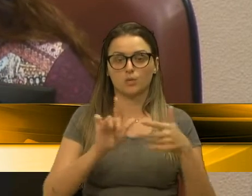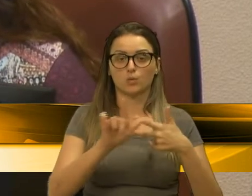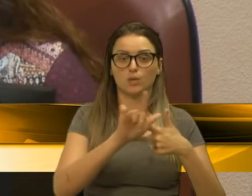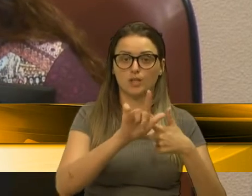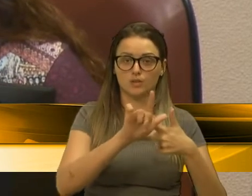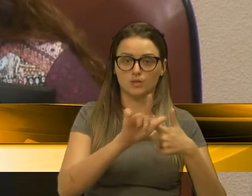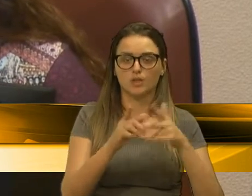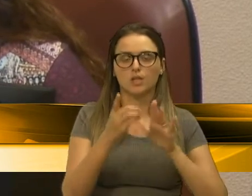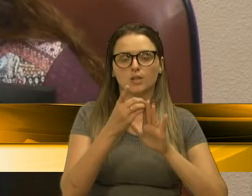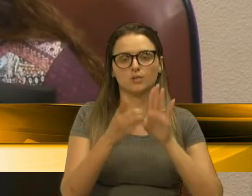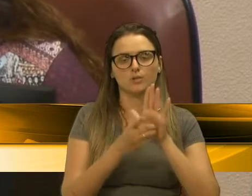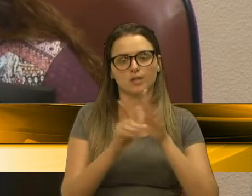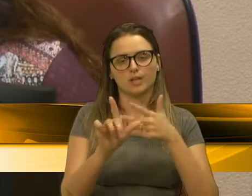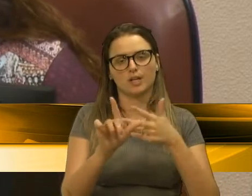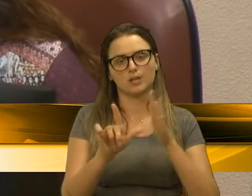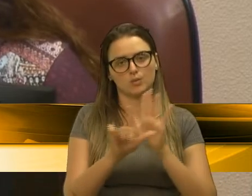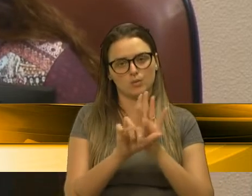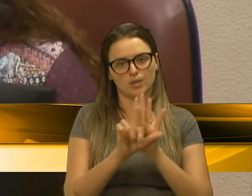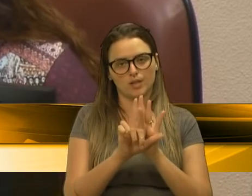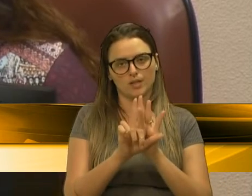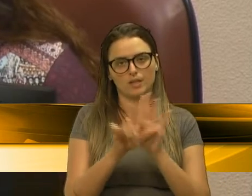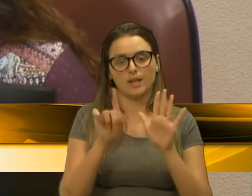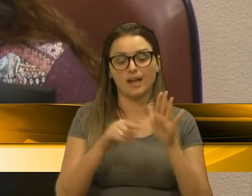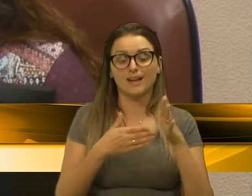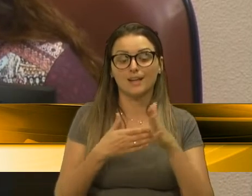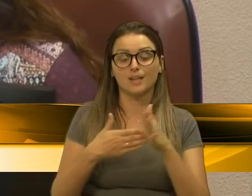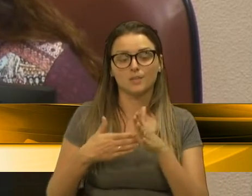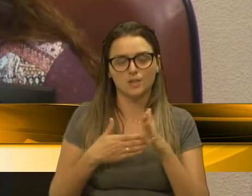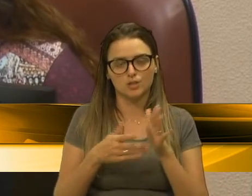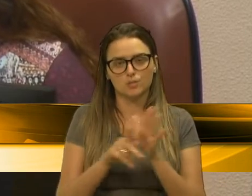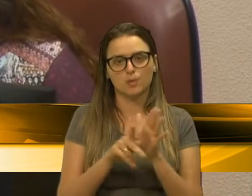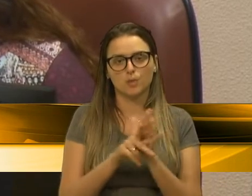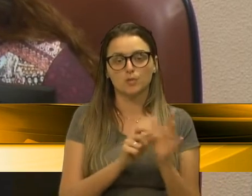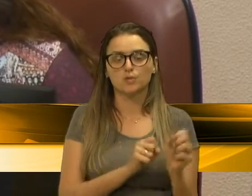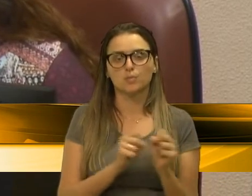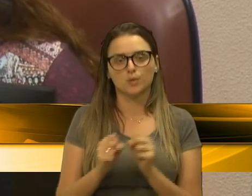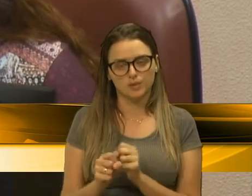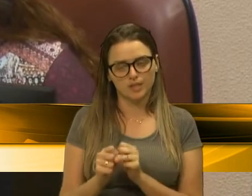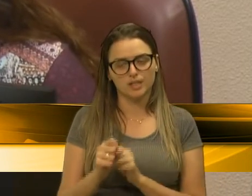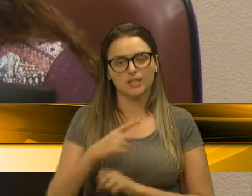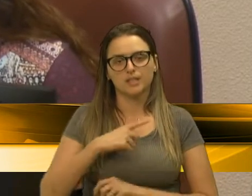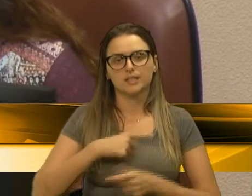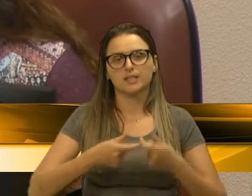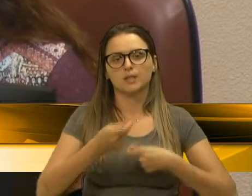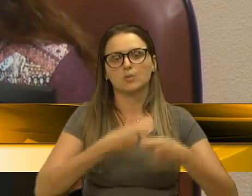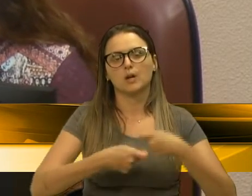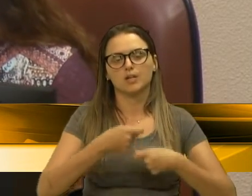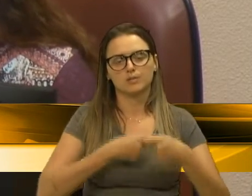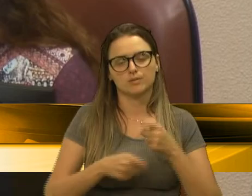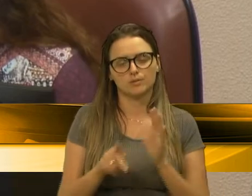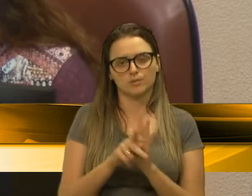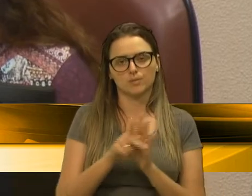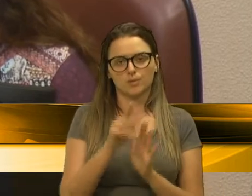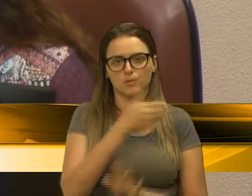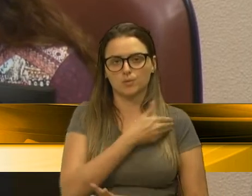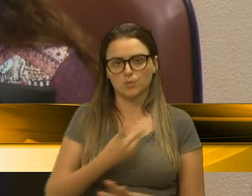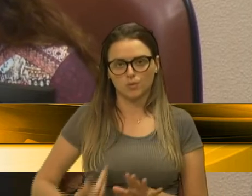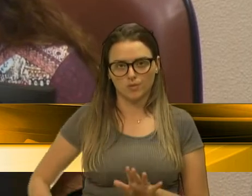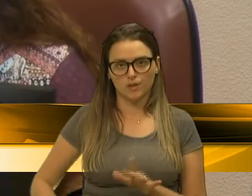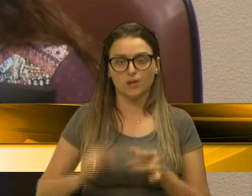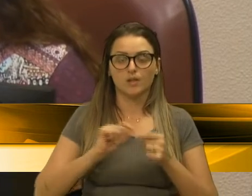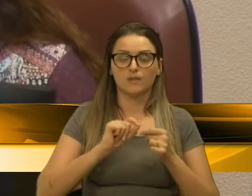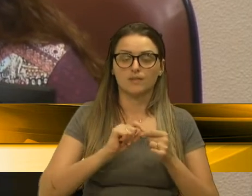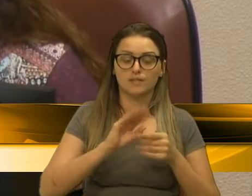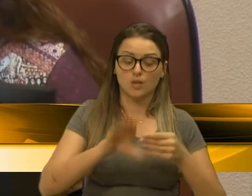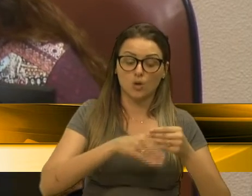Legislativo através do decreto legislativo se limita aos que tenham por objetivo a prerrogativa conferida à administração pública de editar atos